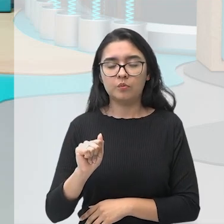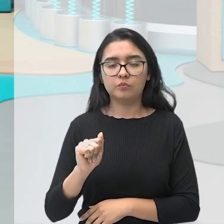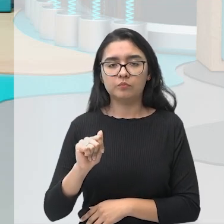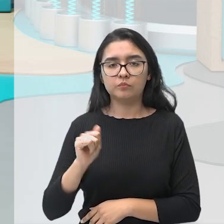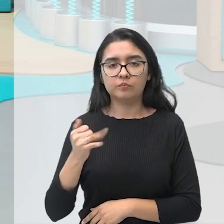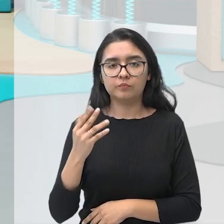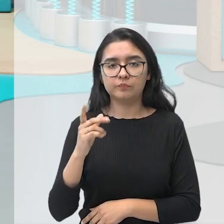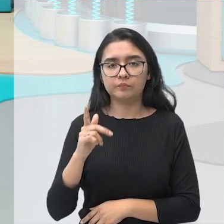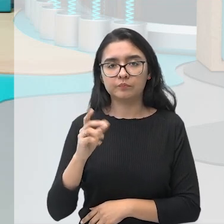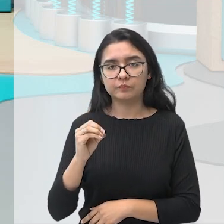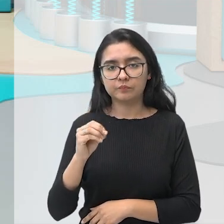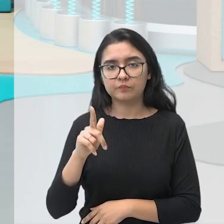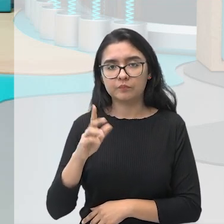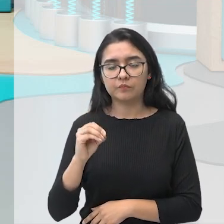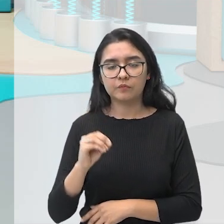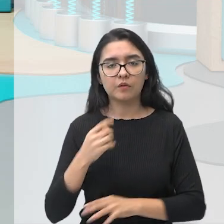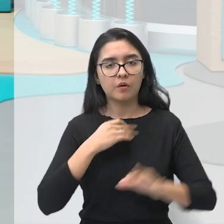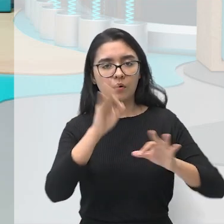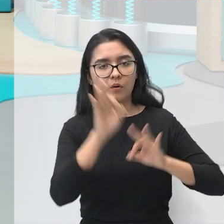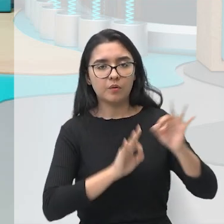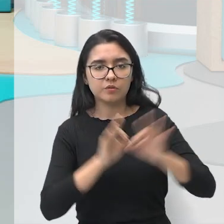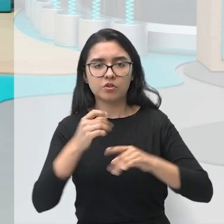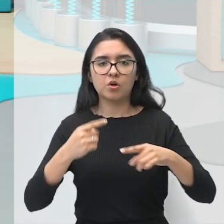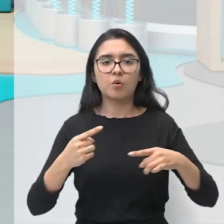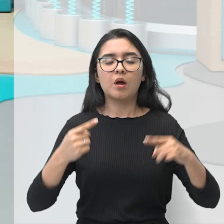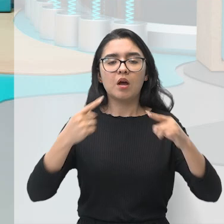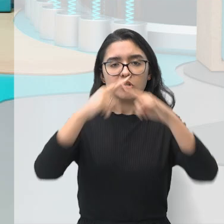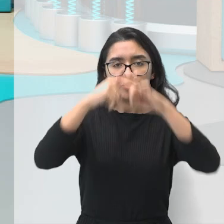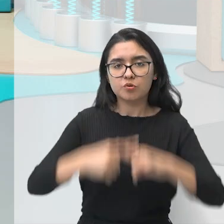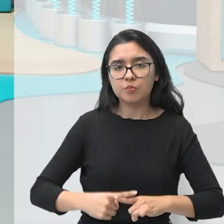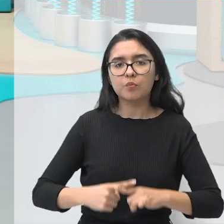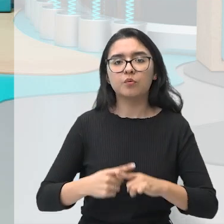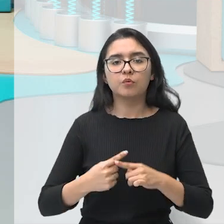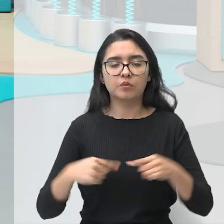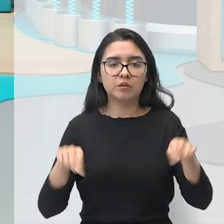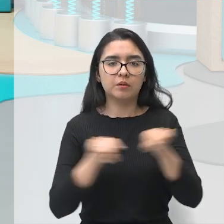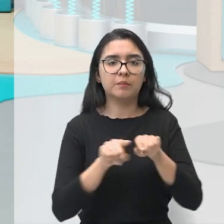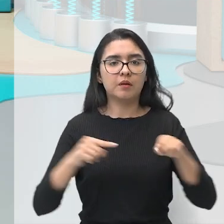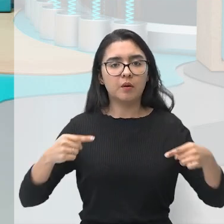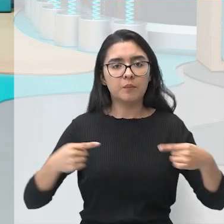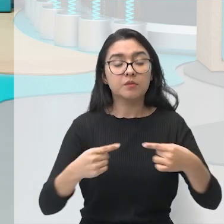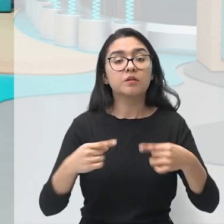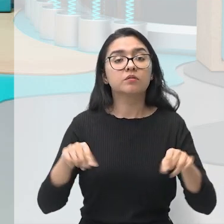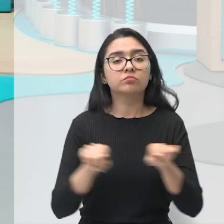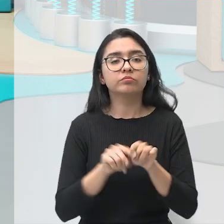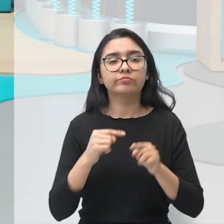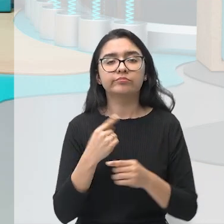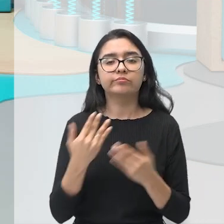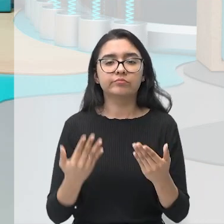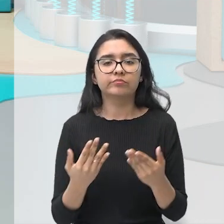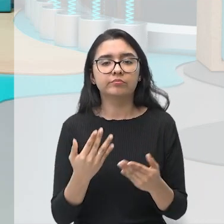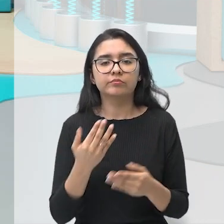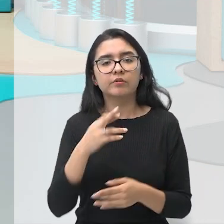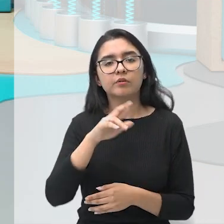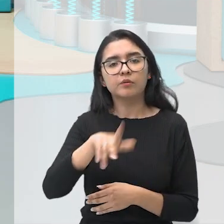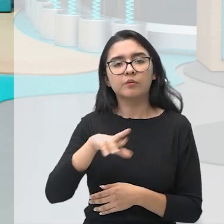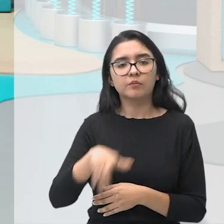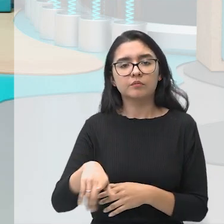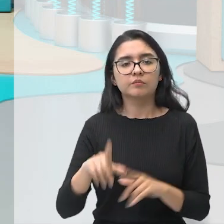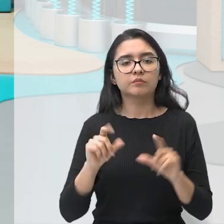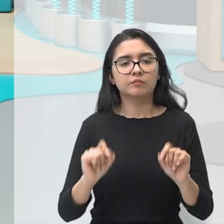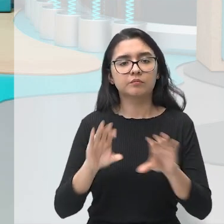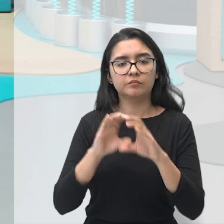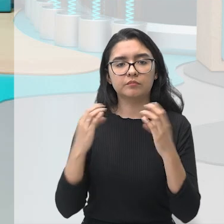a organização, a disputa, a competição presente nos esportes, a gente não consegue ver ela nas